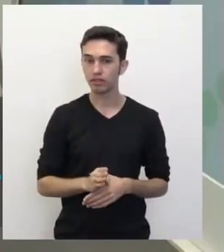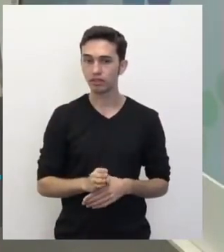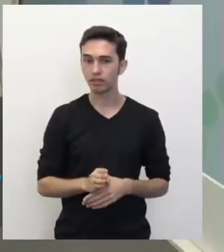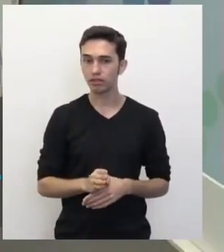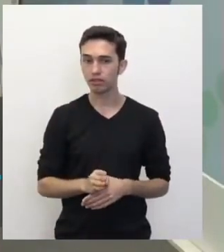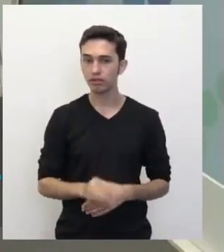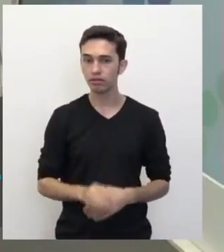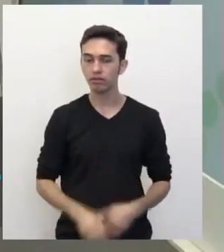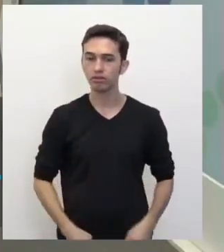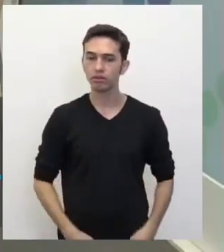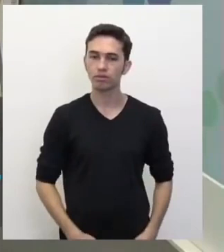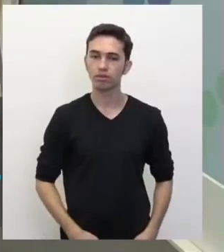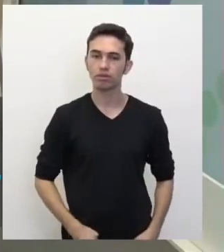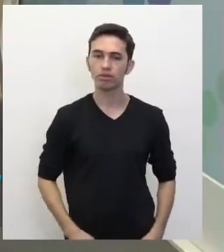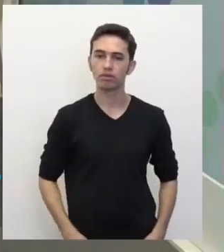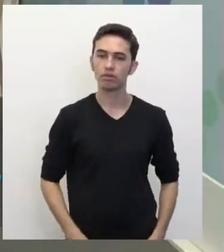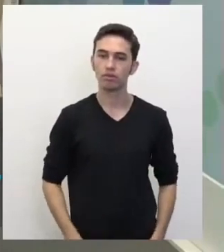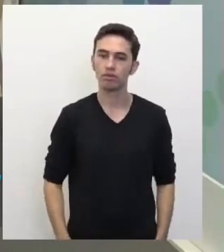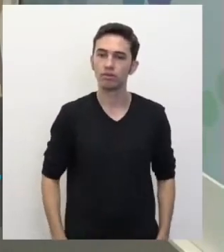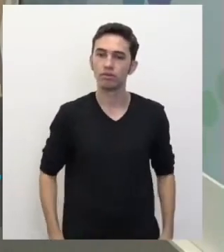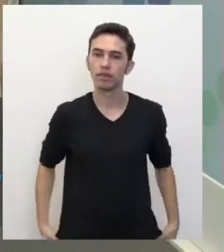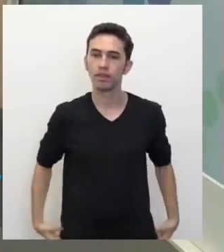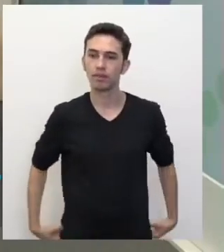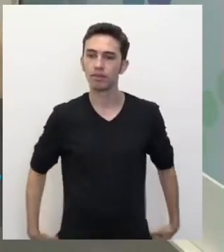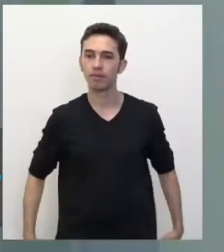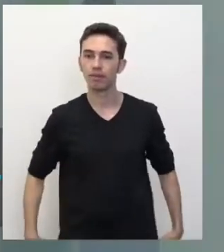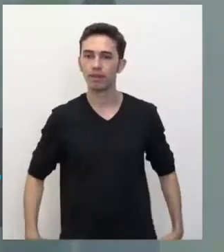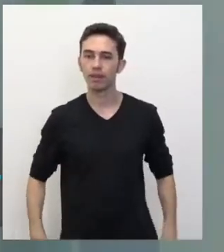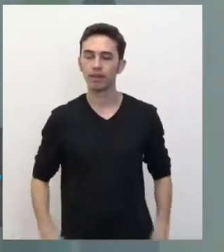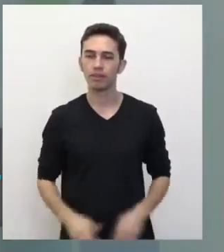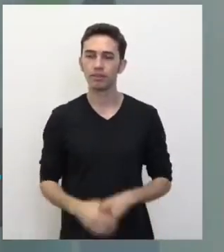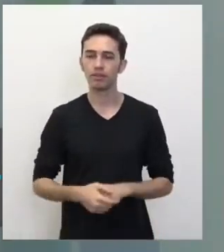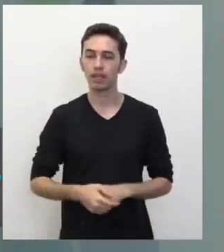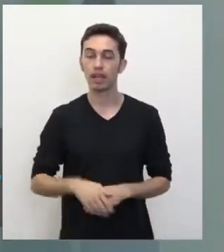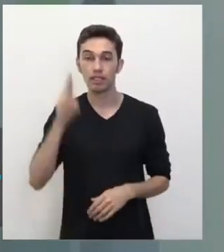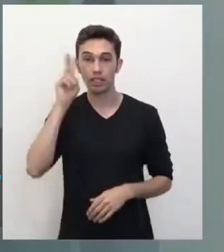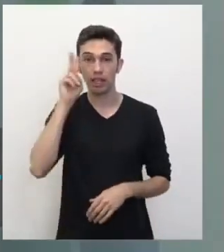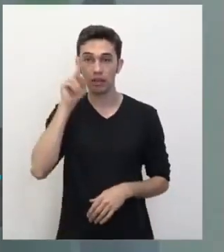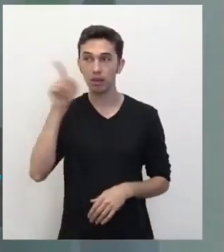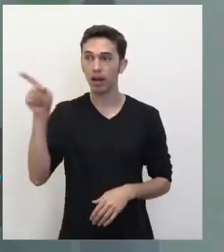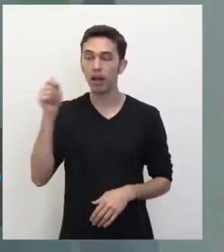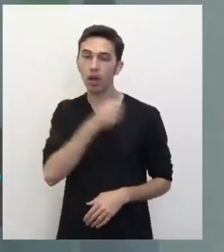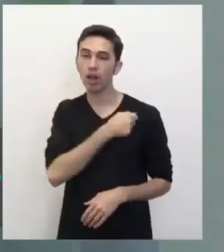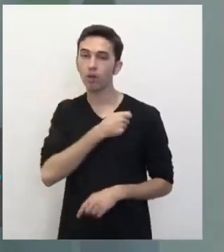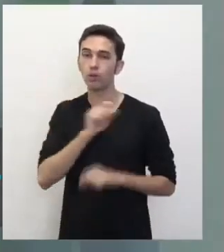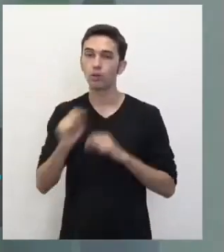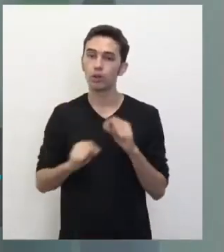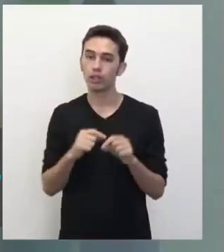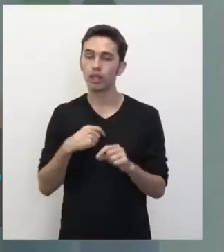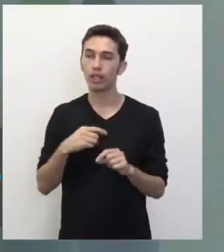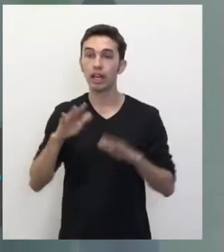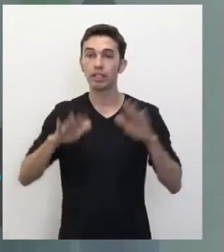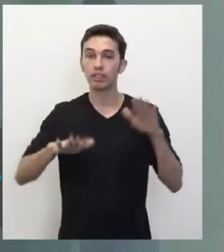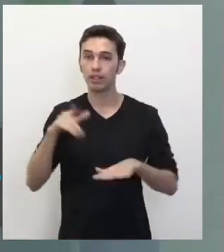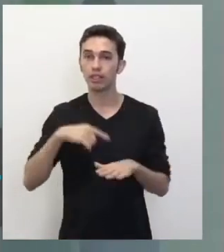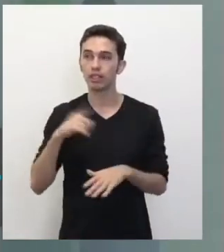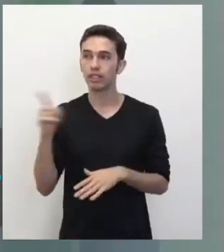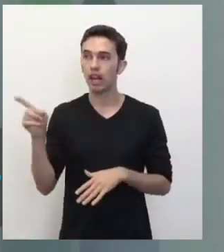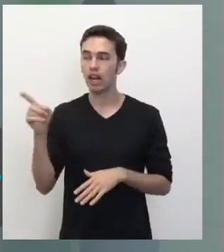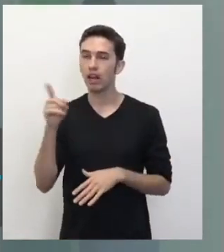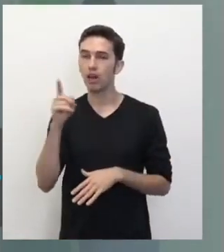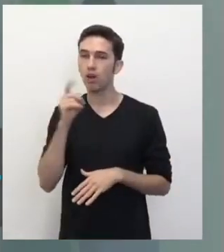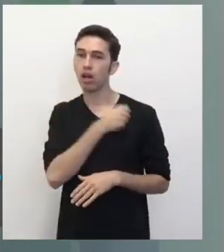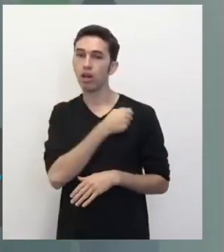É o quê? Chegaram certo? Ao Brasil. Então, o que a gente tem que lembrar sempre para o nosso aluno? Às vezes ele vai querer responder as perguntas em relação ao texto